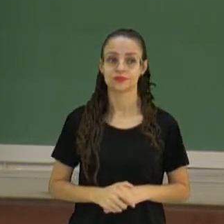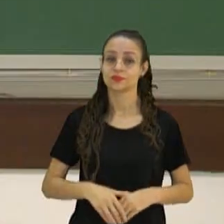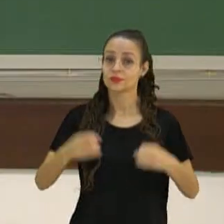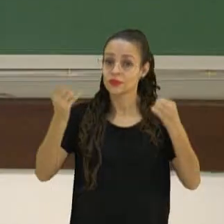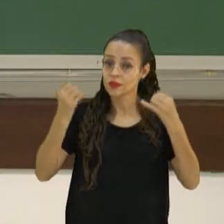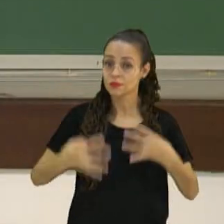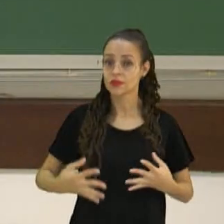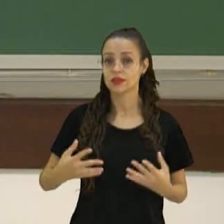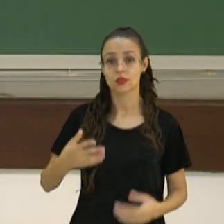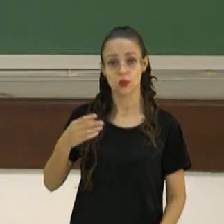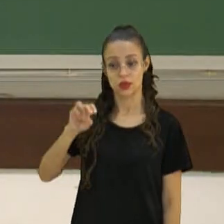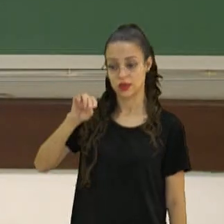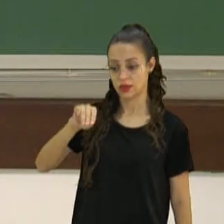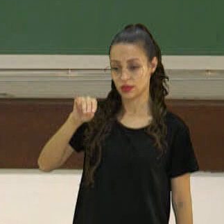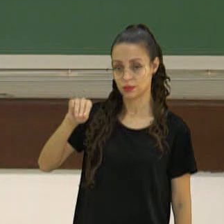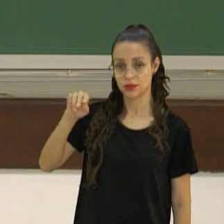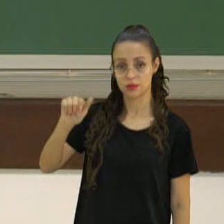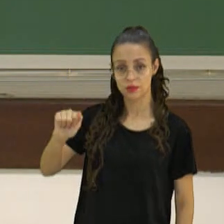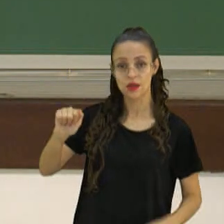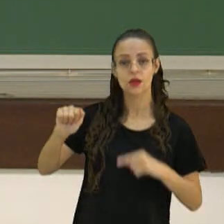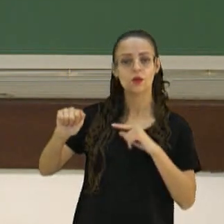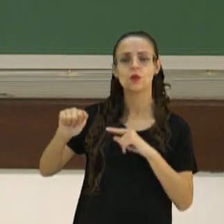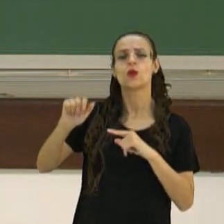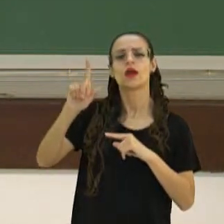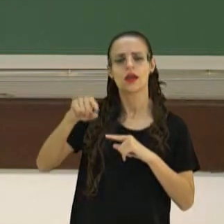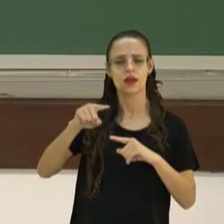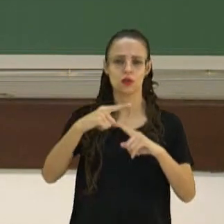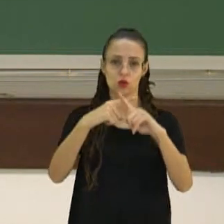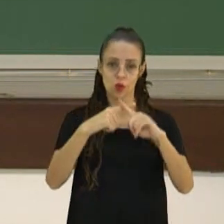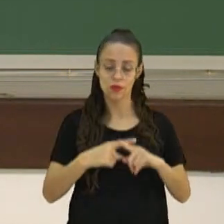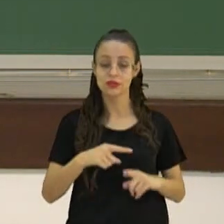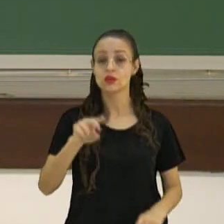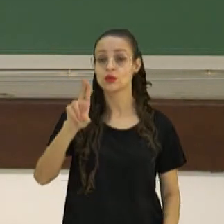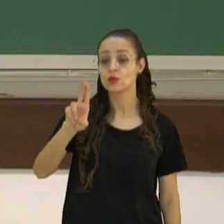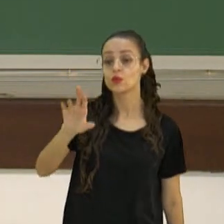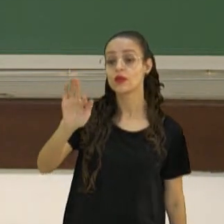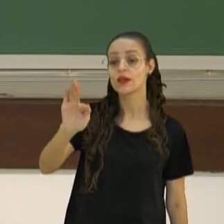então o MMA é uma competição, né, e o UFC